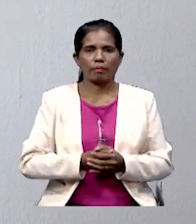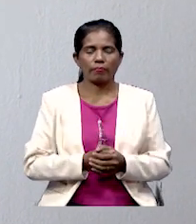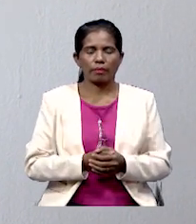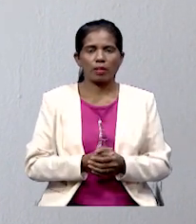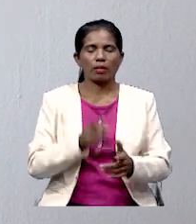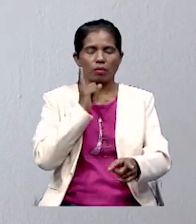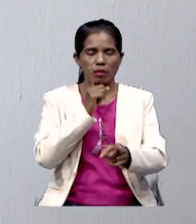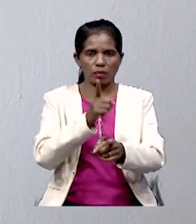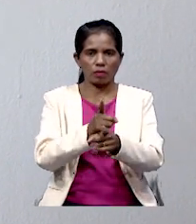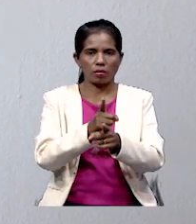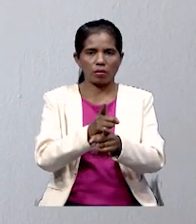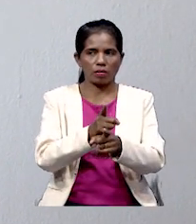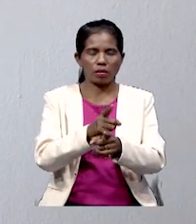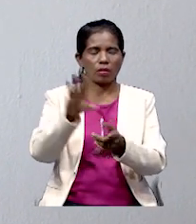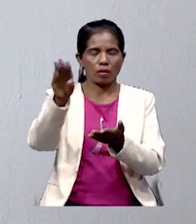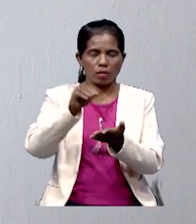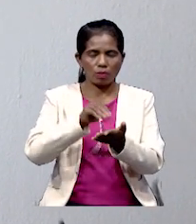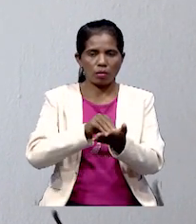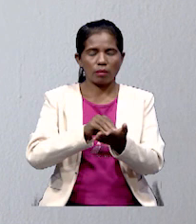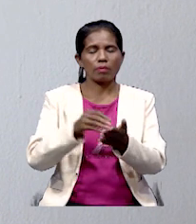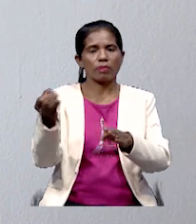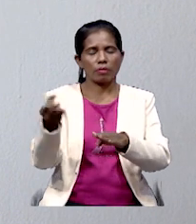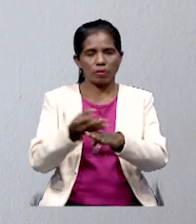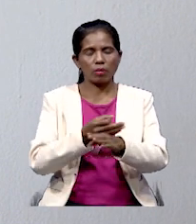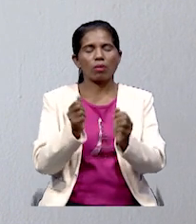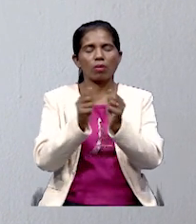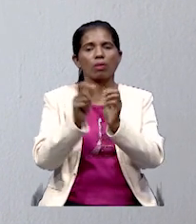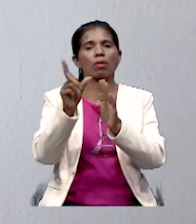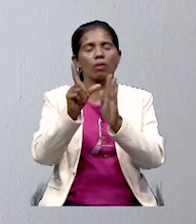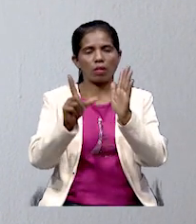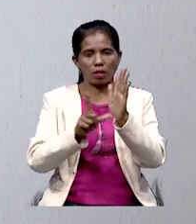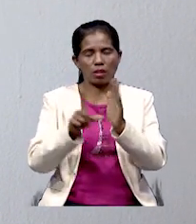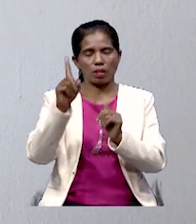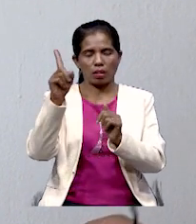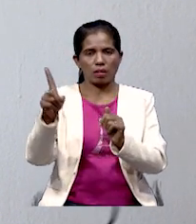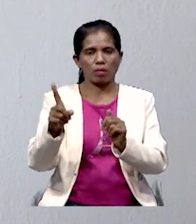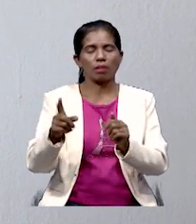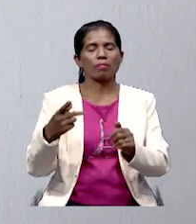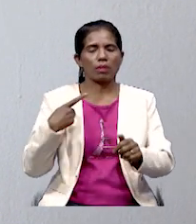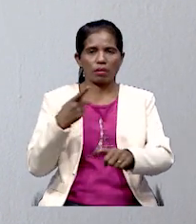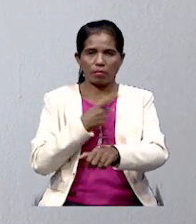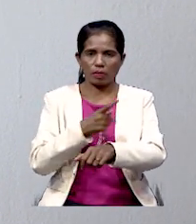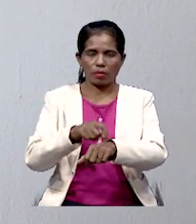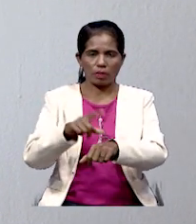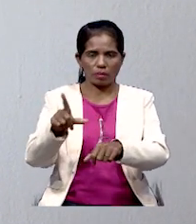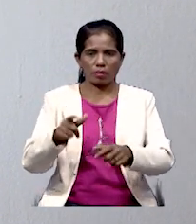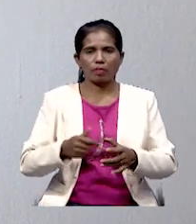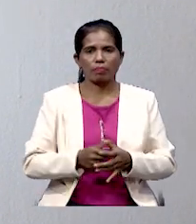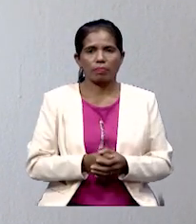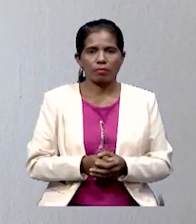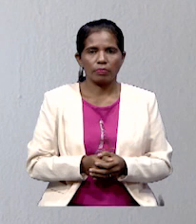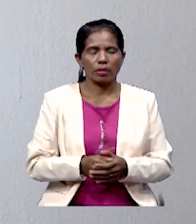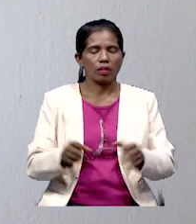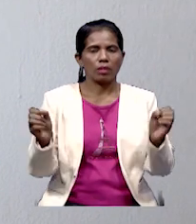lolos ba atu adopta dokumento ne hor resolusaun ida resolusaun du parlamento ke